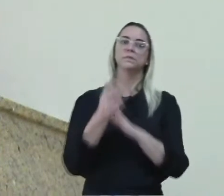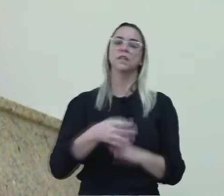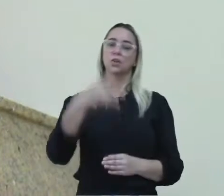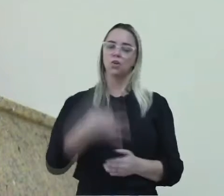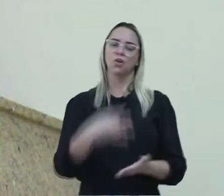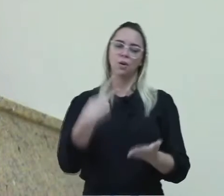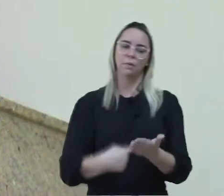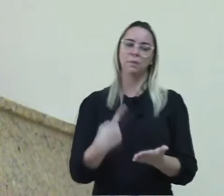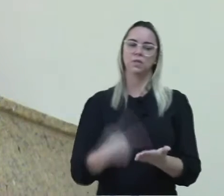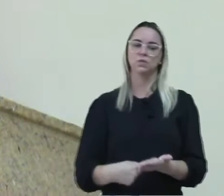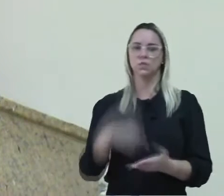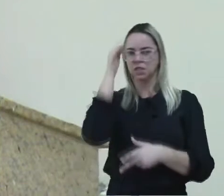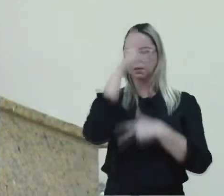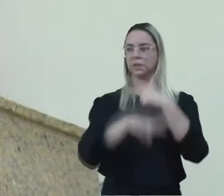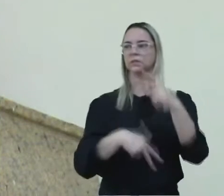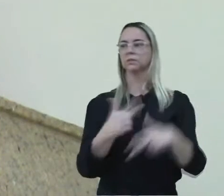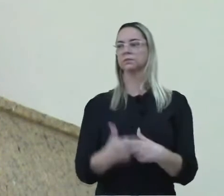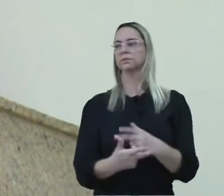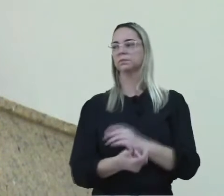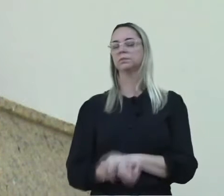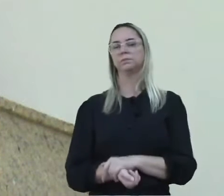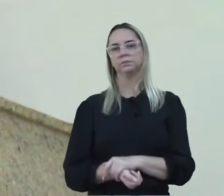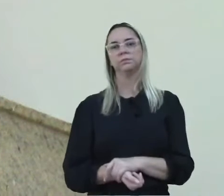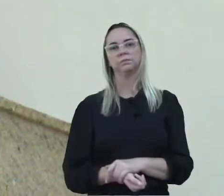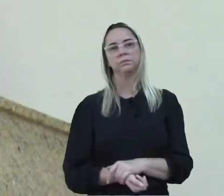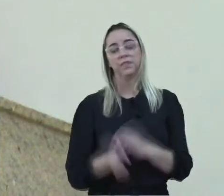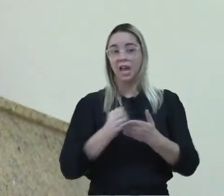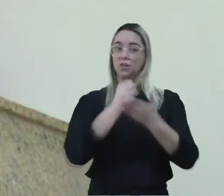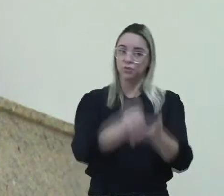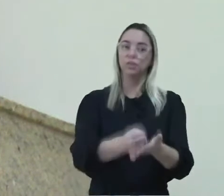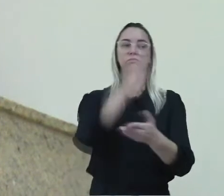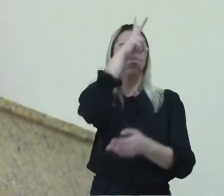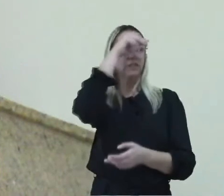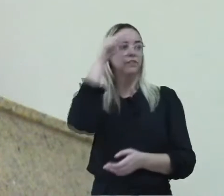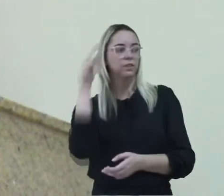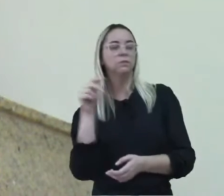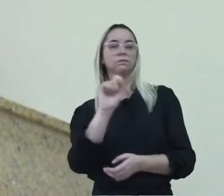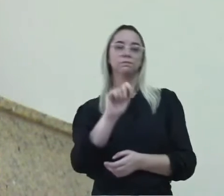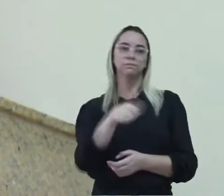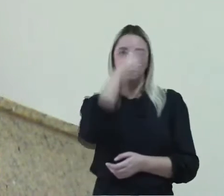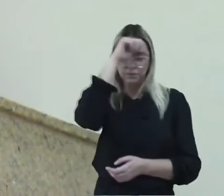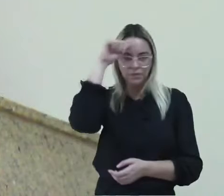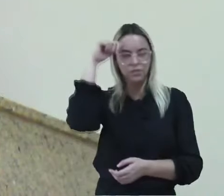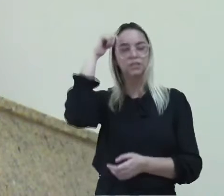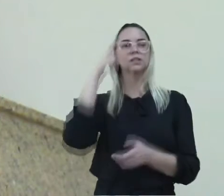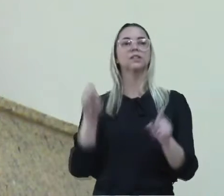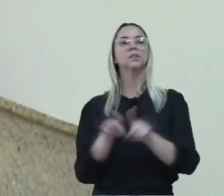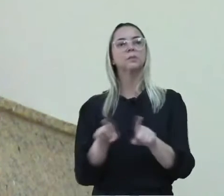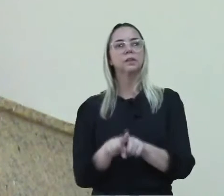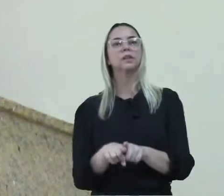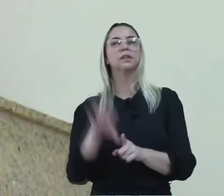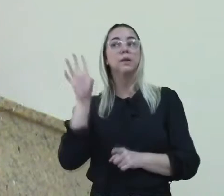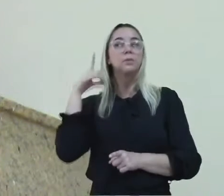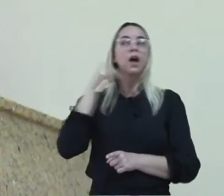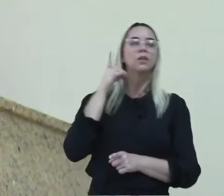compromisso com São Bento do Una, né, que têm dado apoio aí ao prefeito Alexandre Batité, assim como também nossos